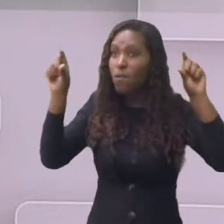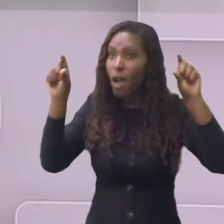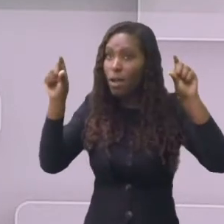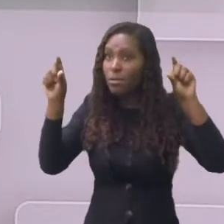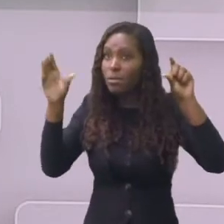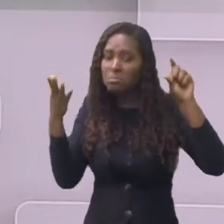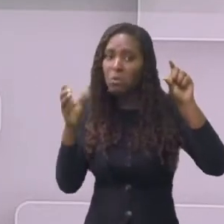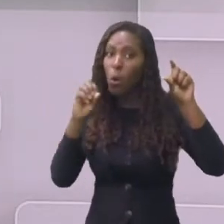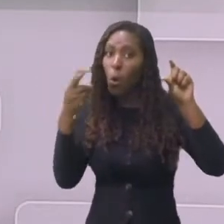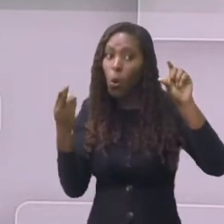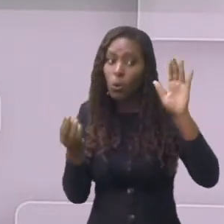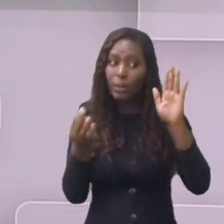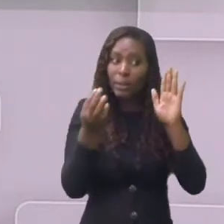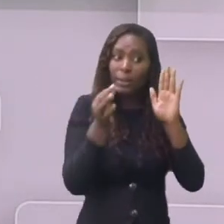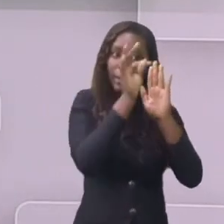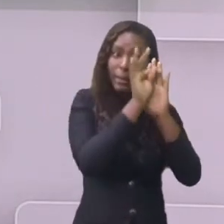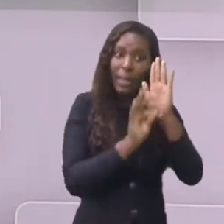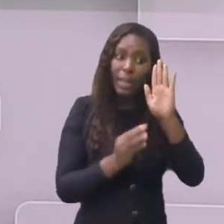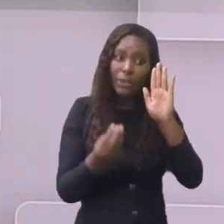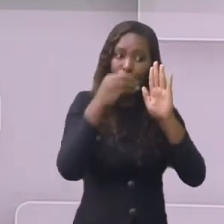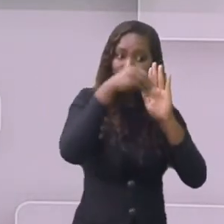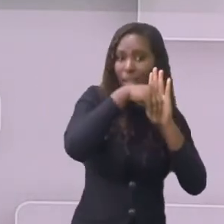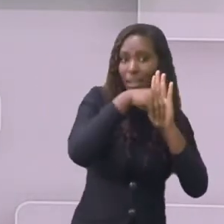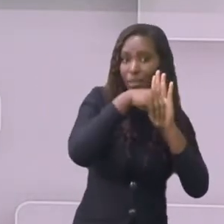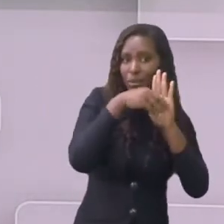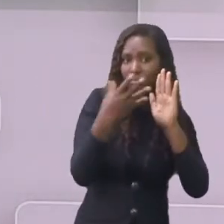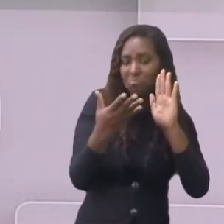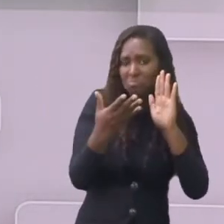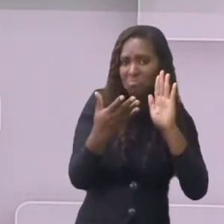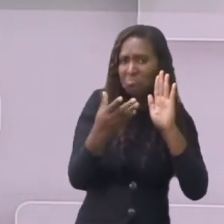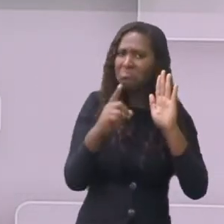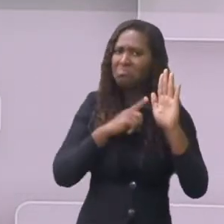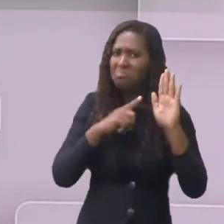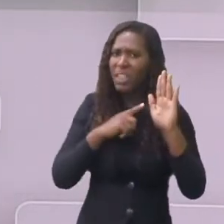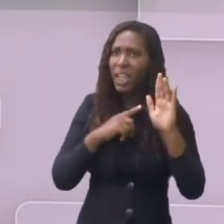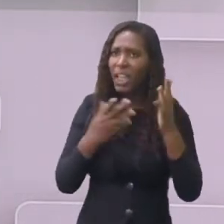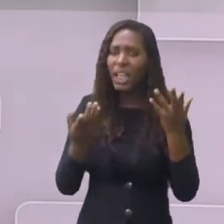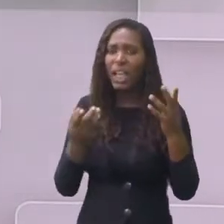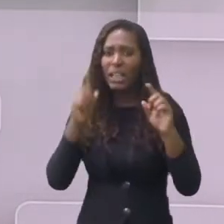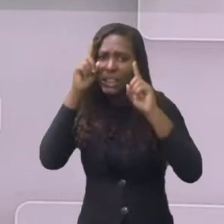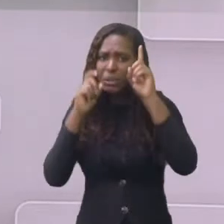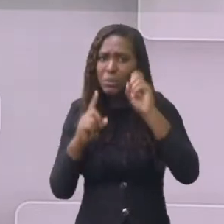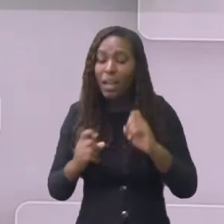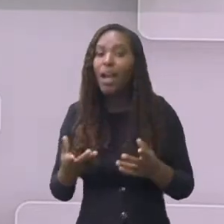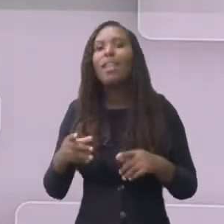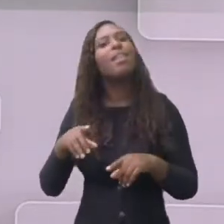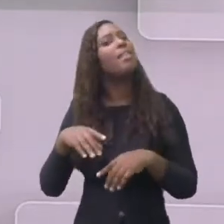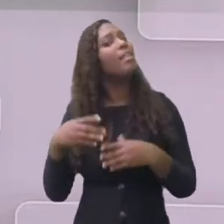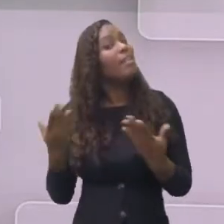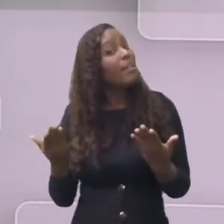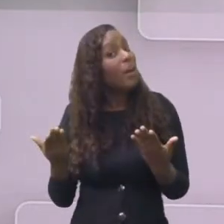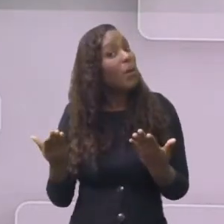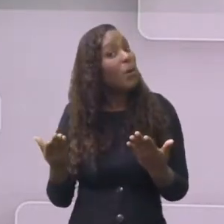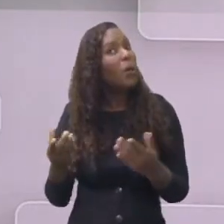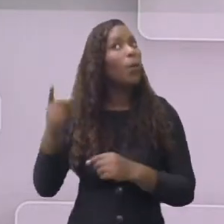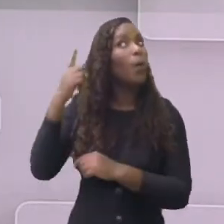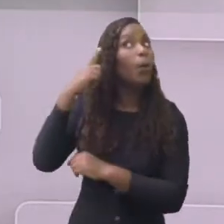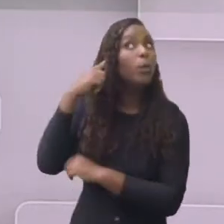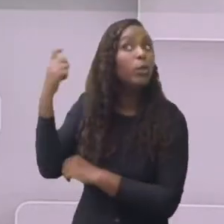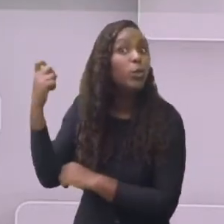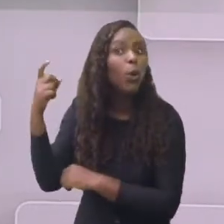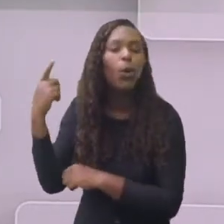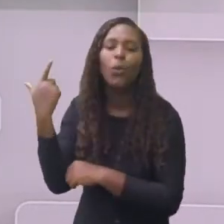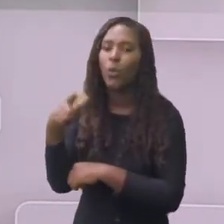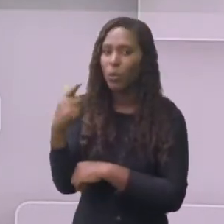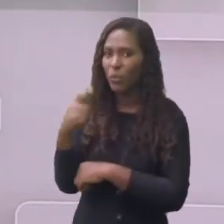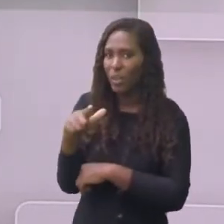texto? Então, eles não têm som, eles têm uma função diferente das letras. Então, vamos falar um